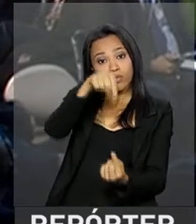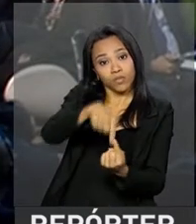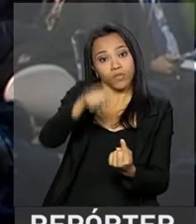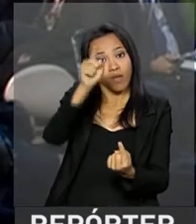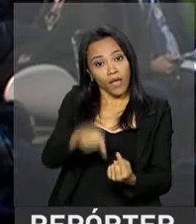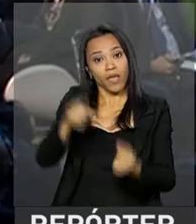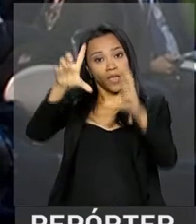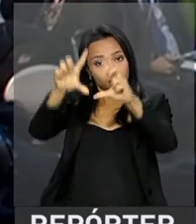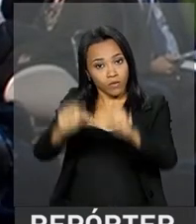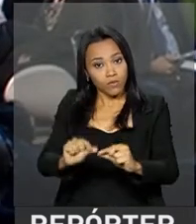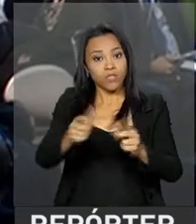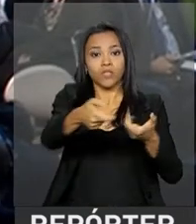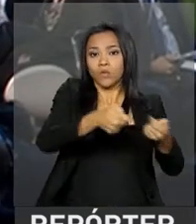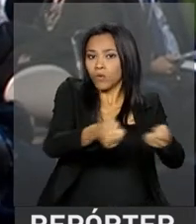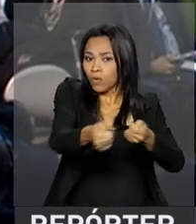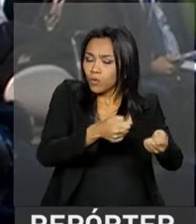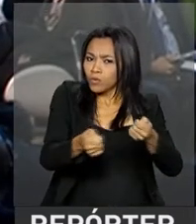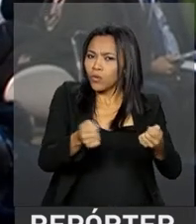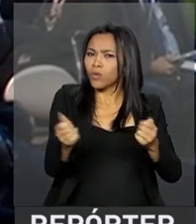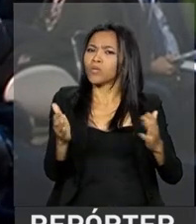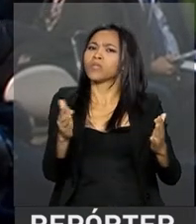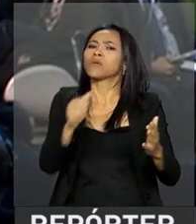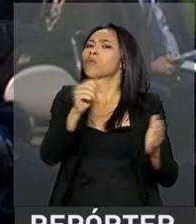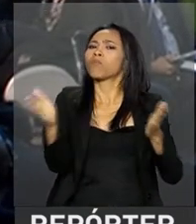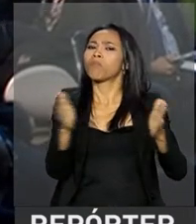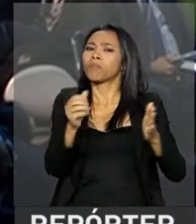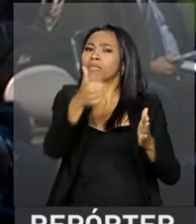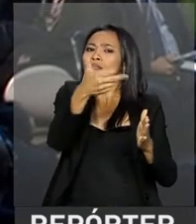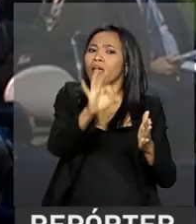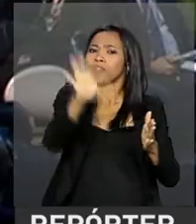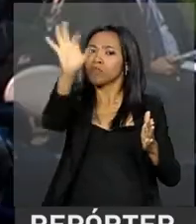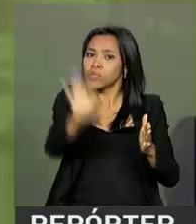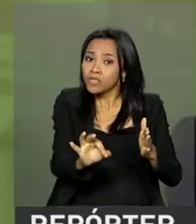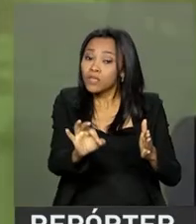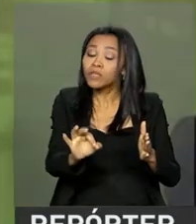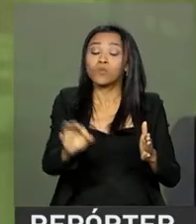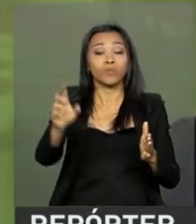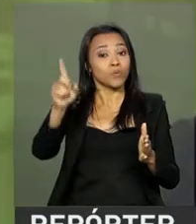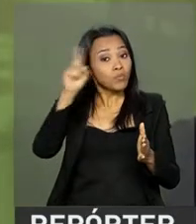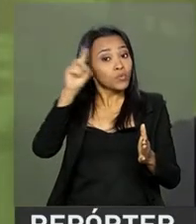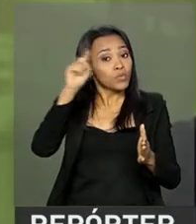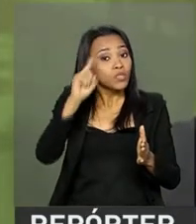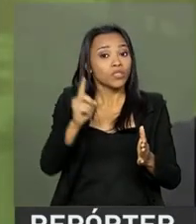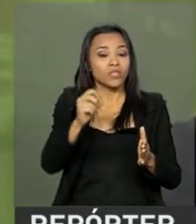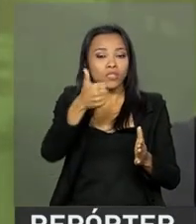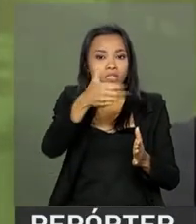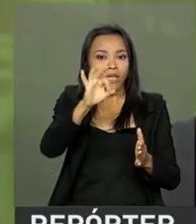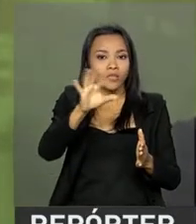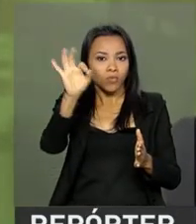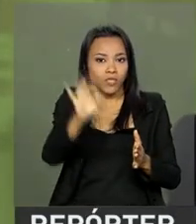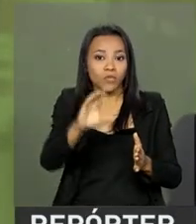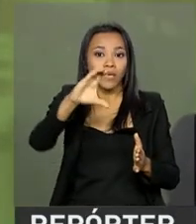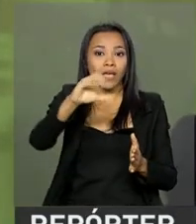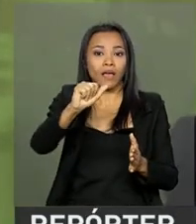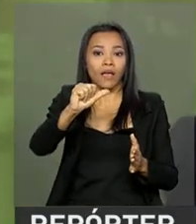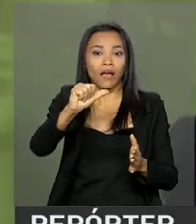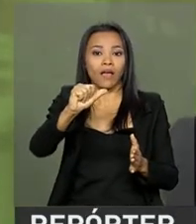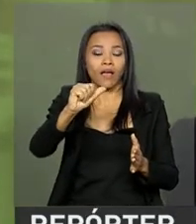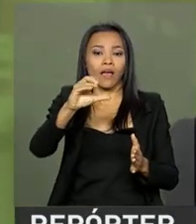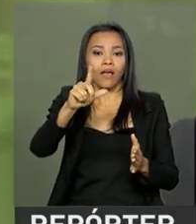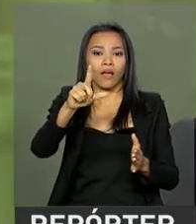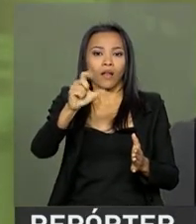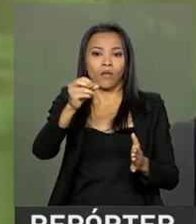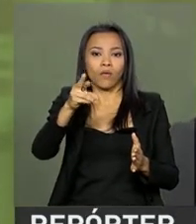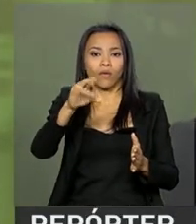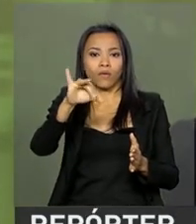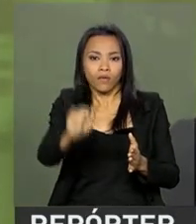controle do consumo do produto para no máximo 10% do total de calorias diárias. E para isso estuda medidas como diminuir o ingrediente nas bebidas